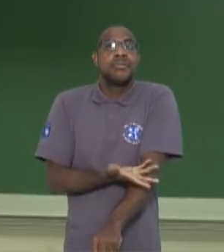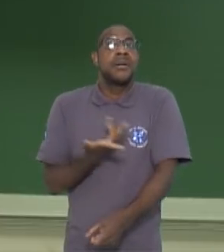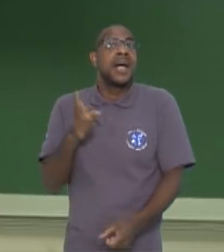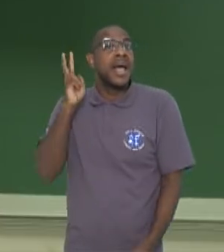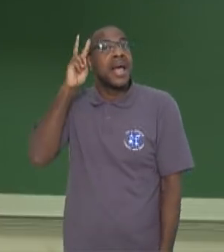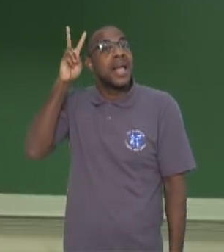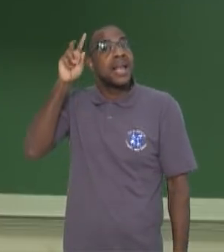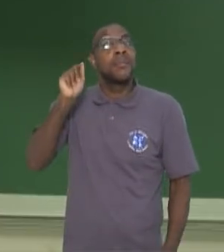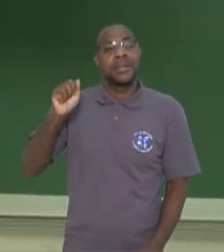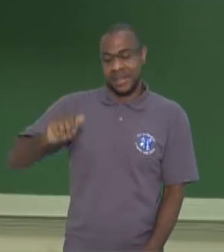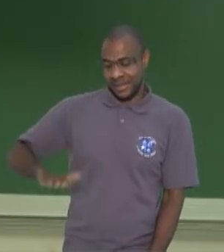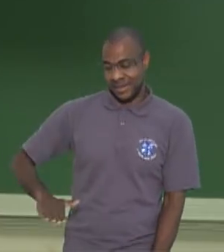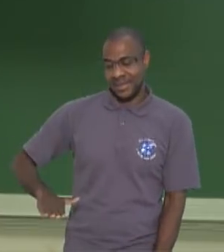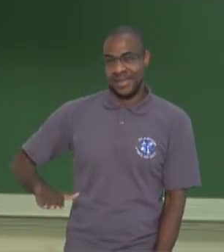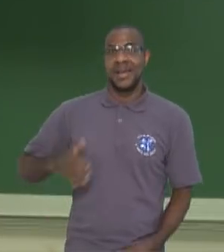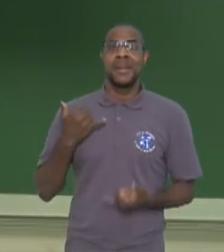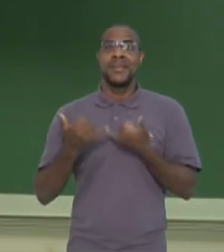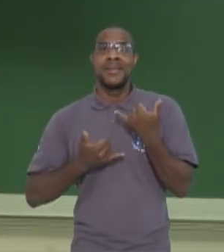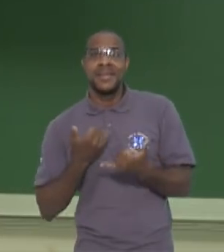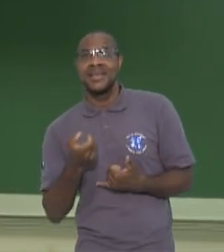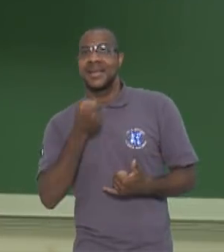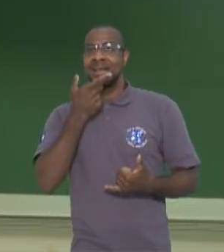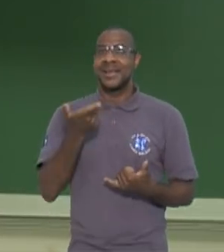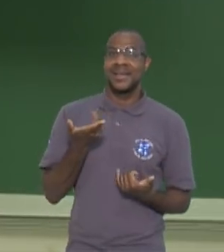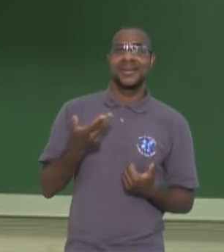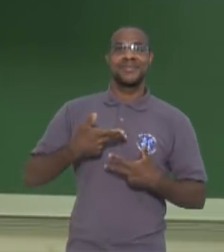mais ingênua, mais divertida, das brincadeiras.